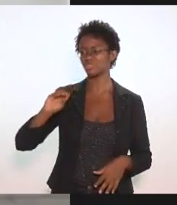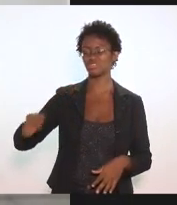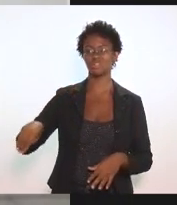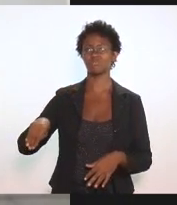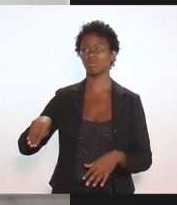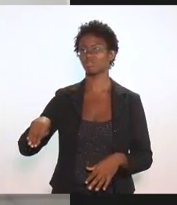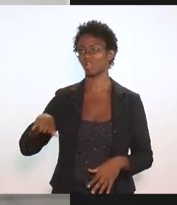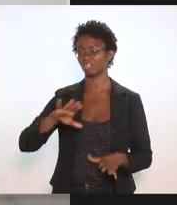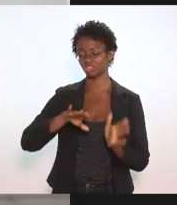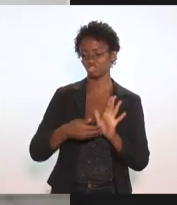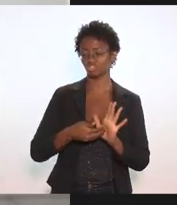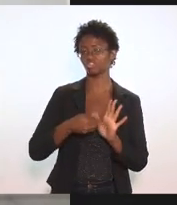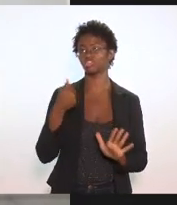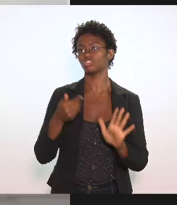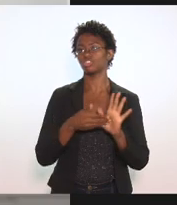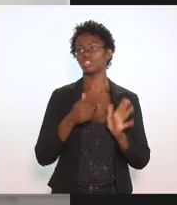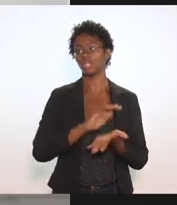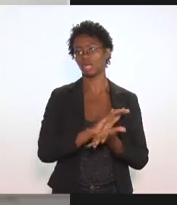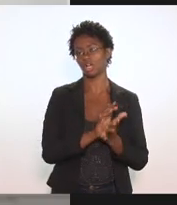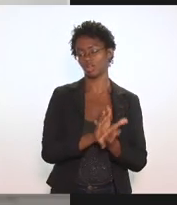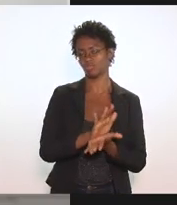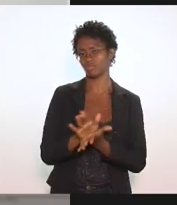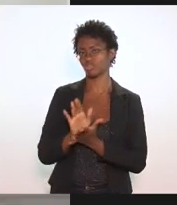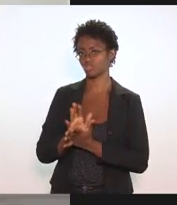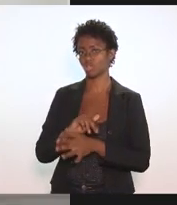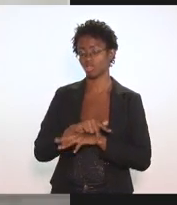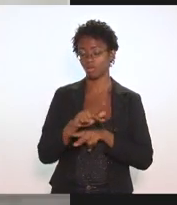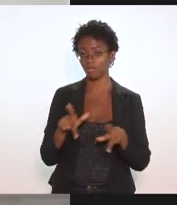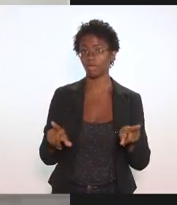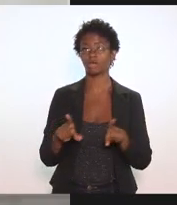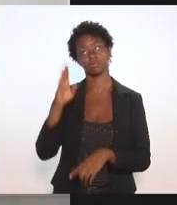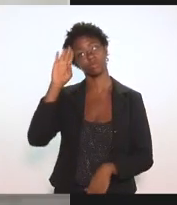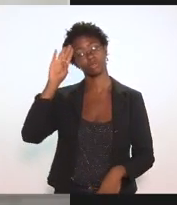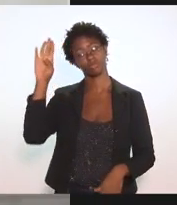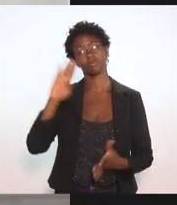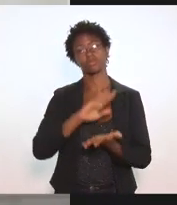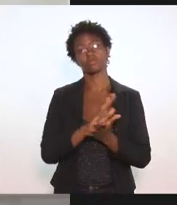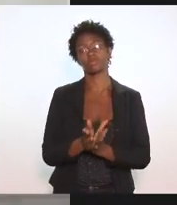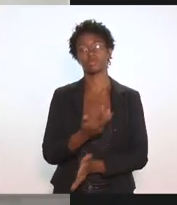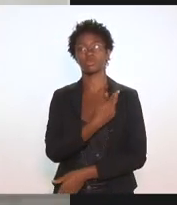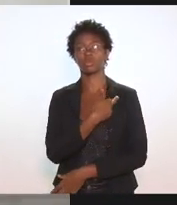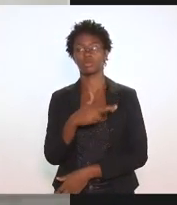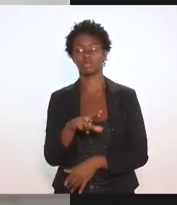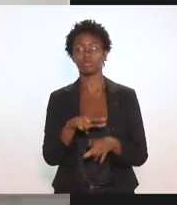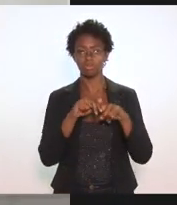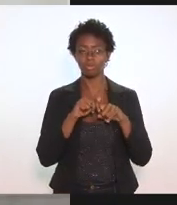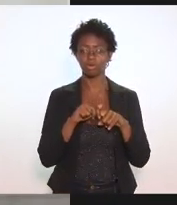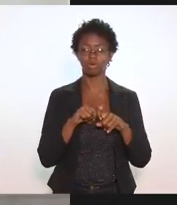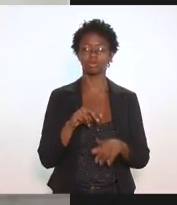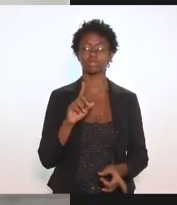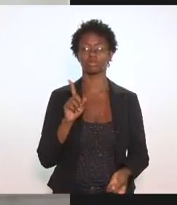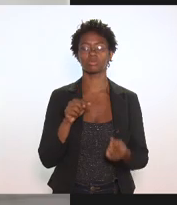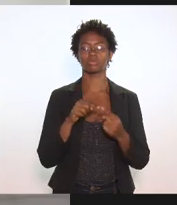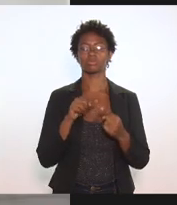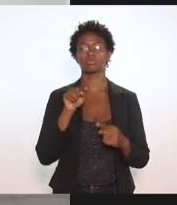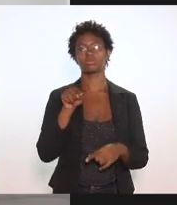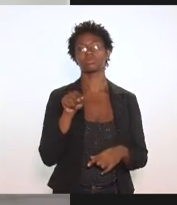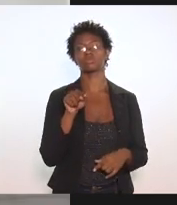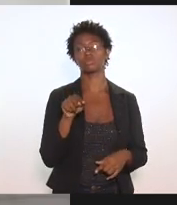em especial do racismo religioso, que sobrecai exatamente em cima